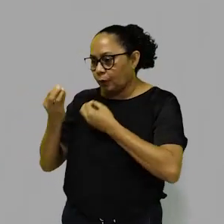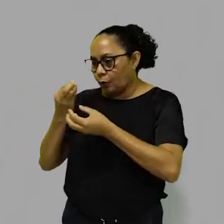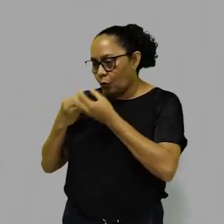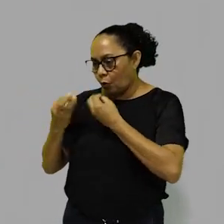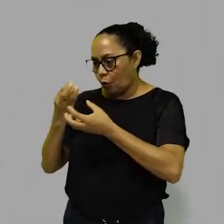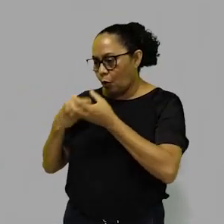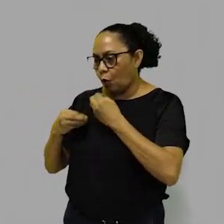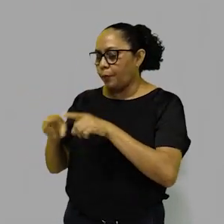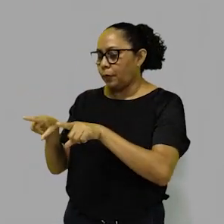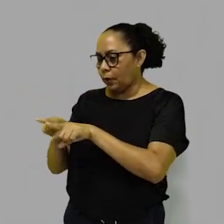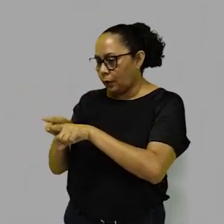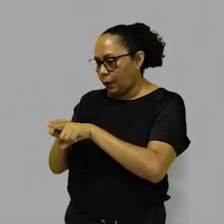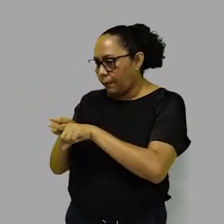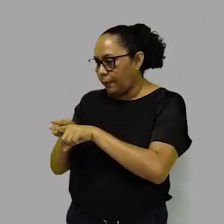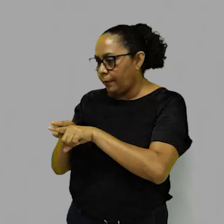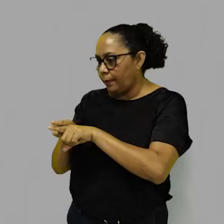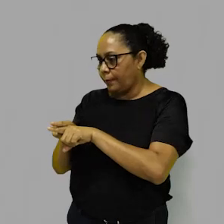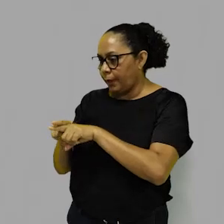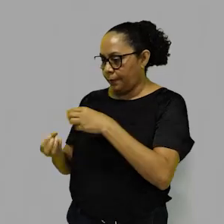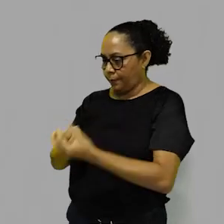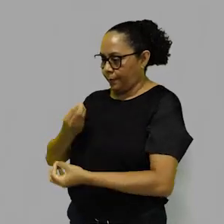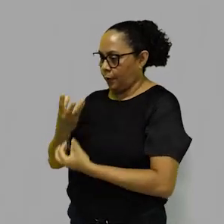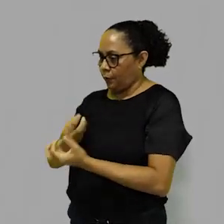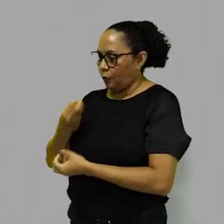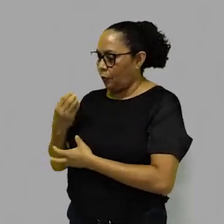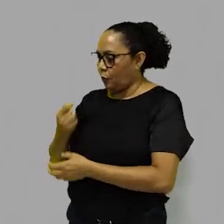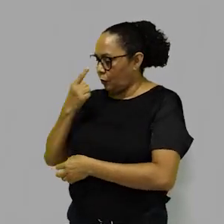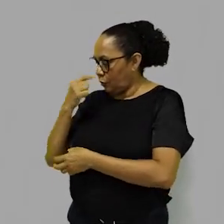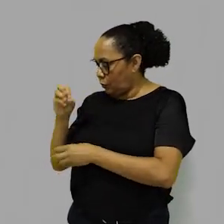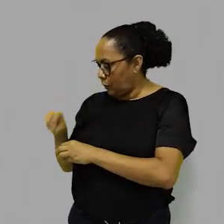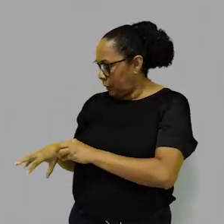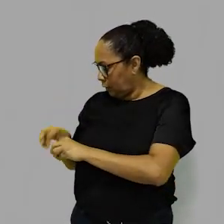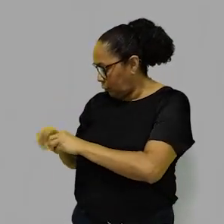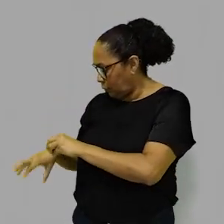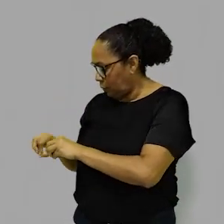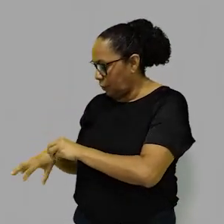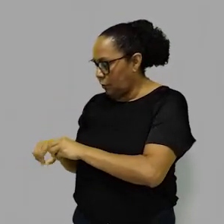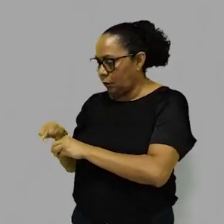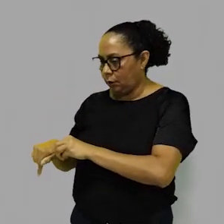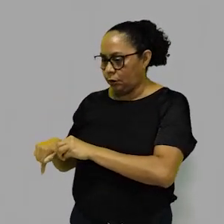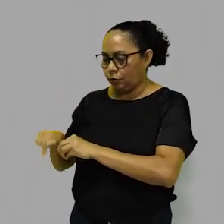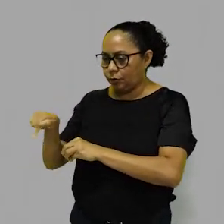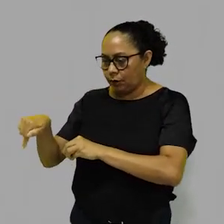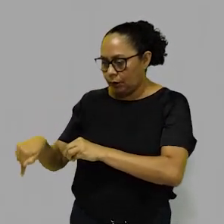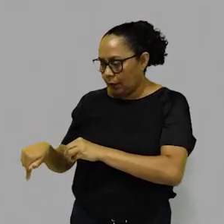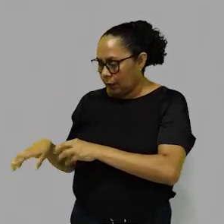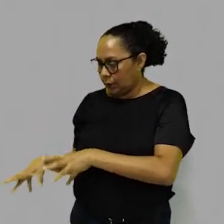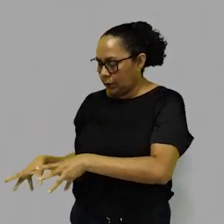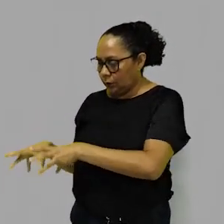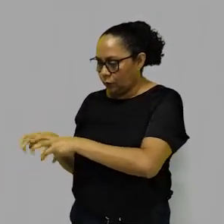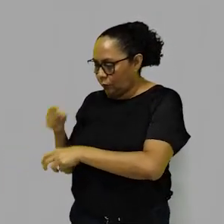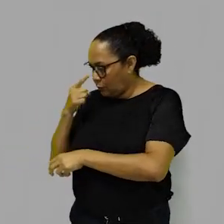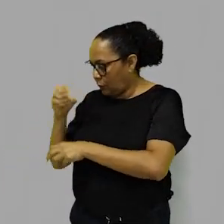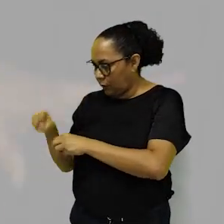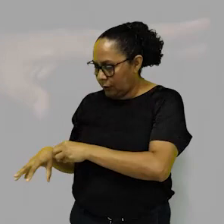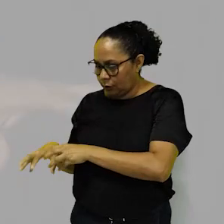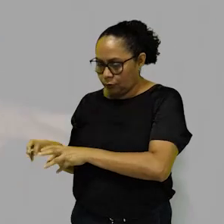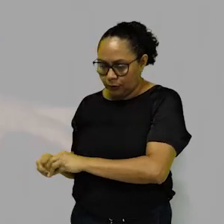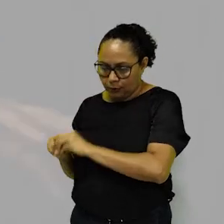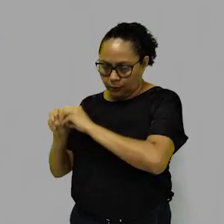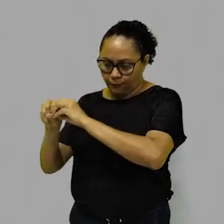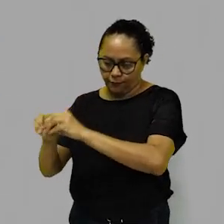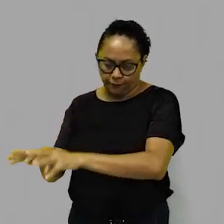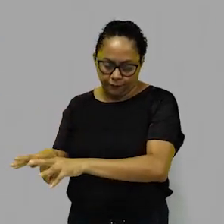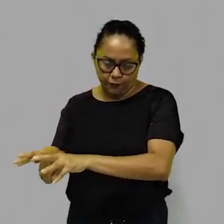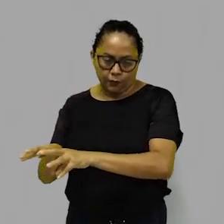foi, por exemplo, sei lá, as embalagens do que você comprou. E aquelas embalagens você não vai deixar na sua casa, você tem que jogar para